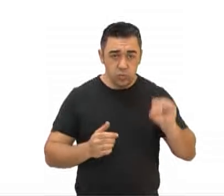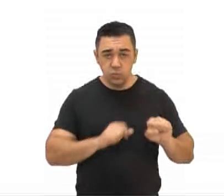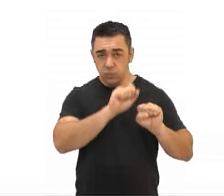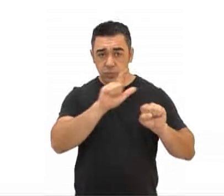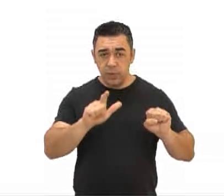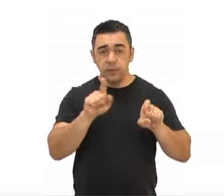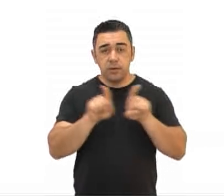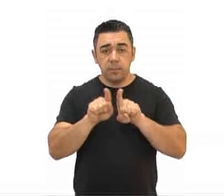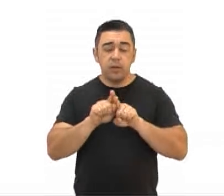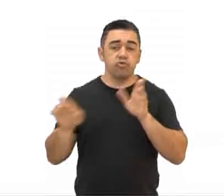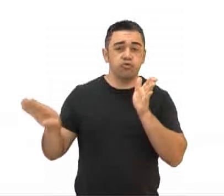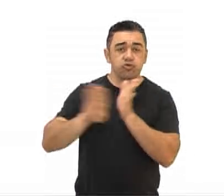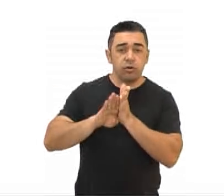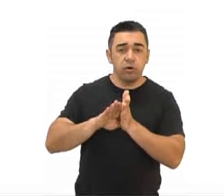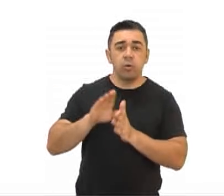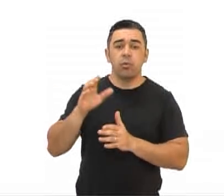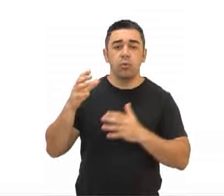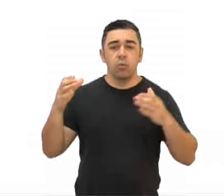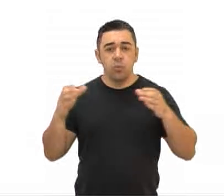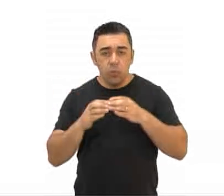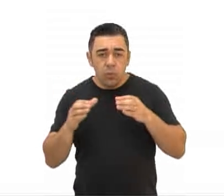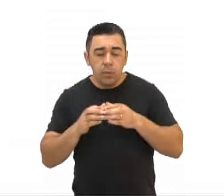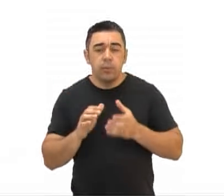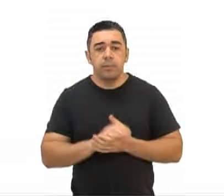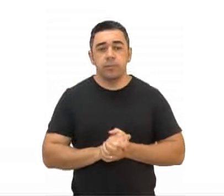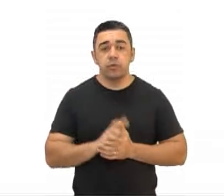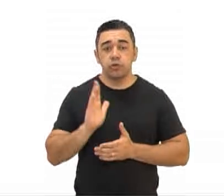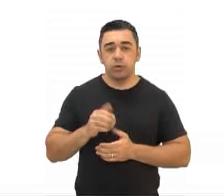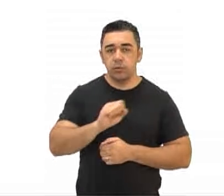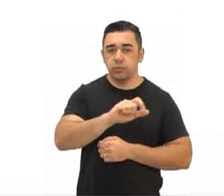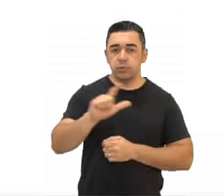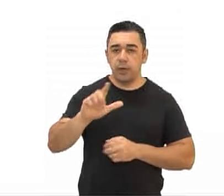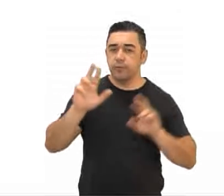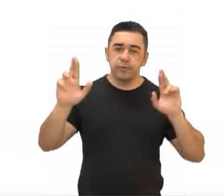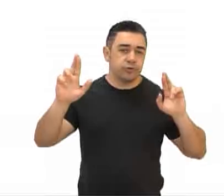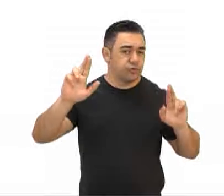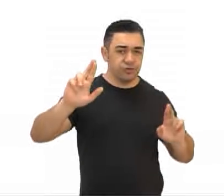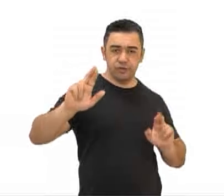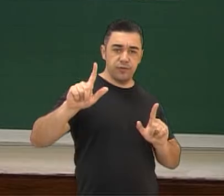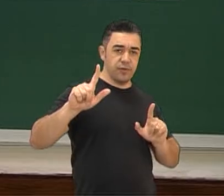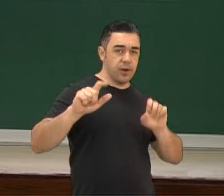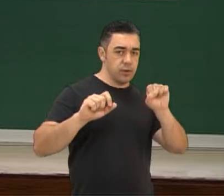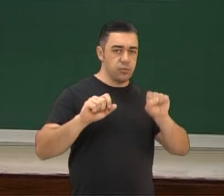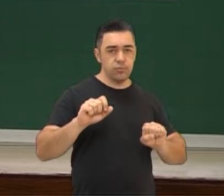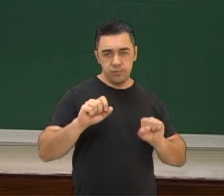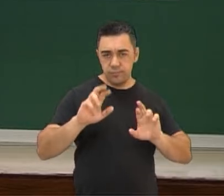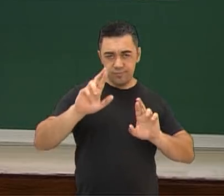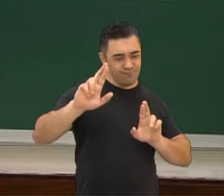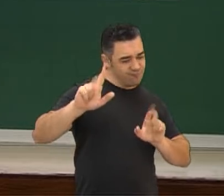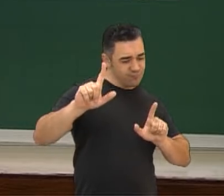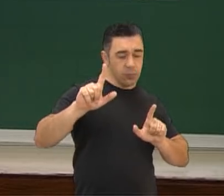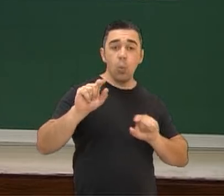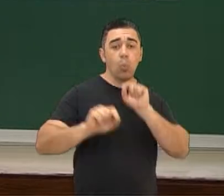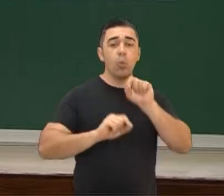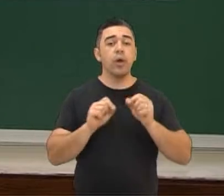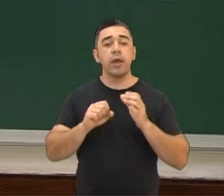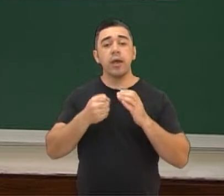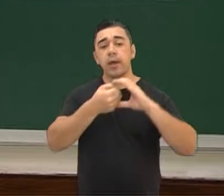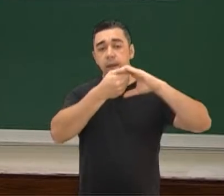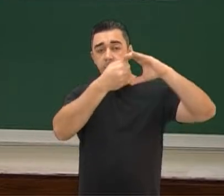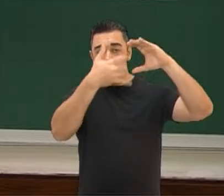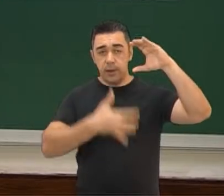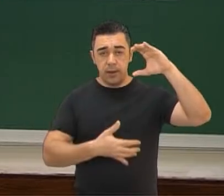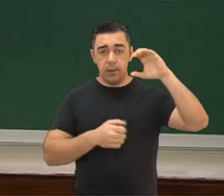chegada da população. No Sudeste as atividades foram diferentes das atividades do Sul. Então, o que caracterizou as atividades